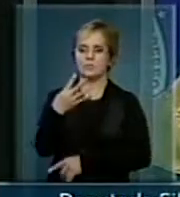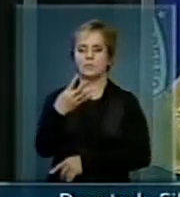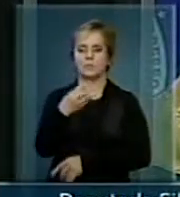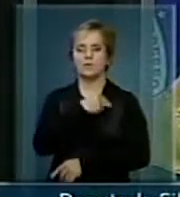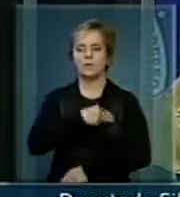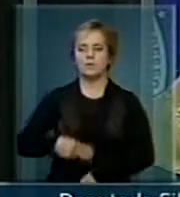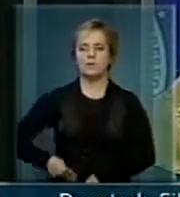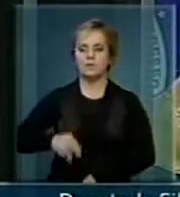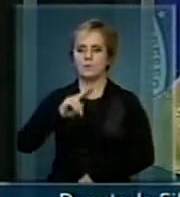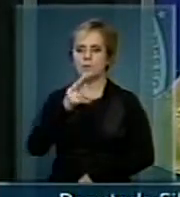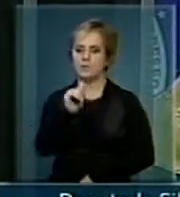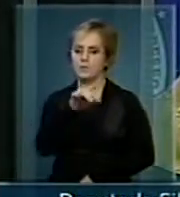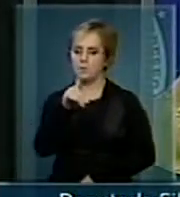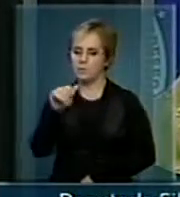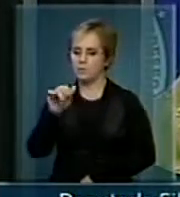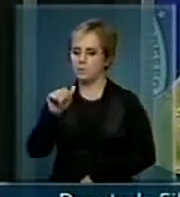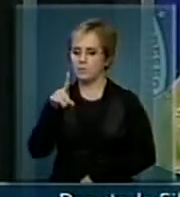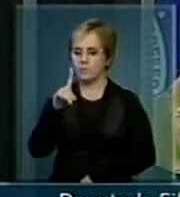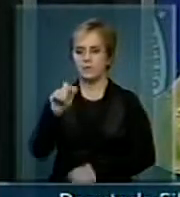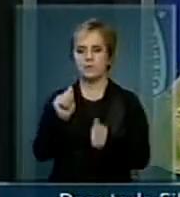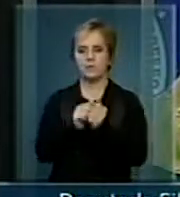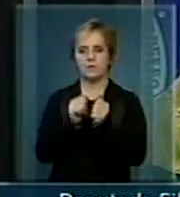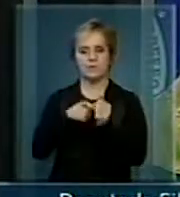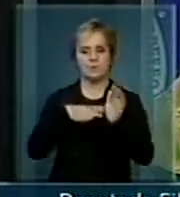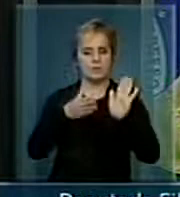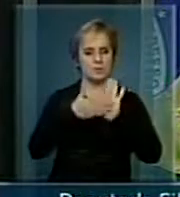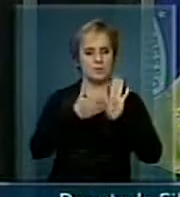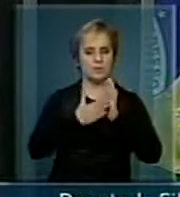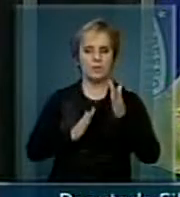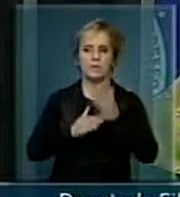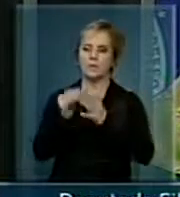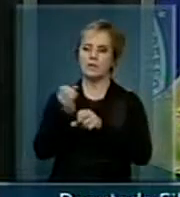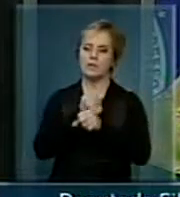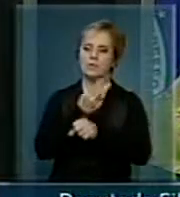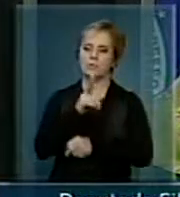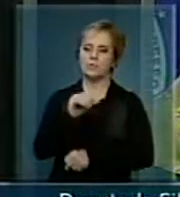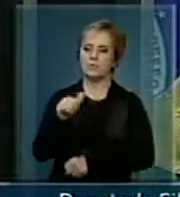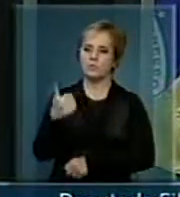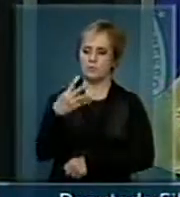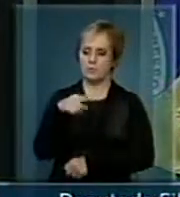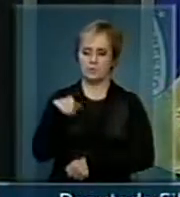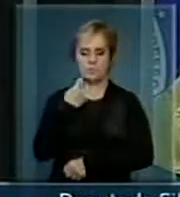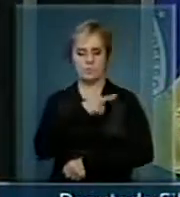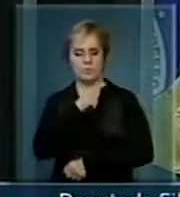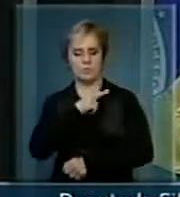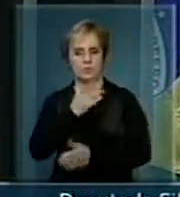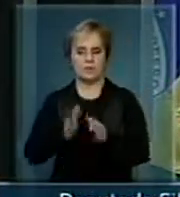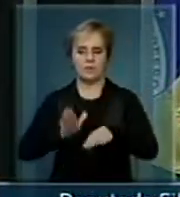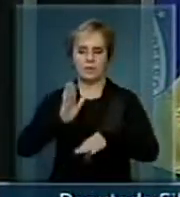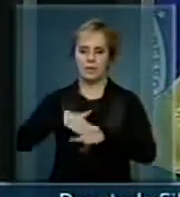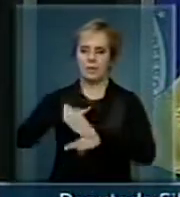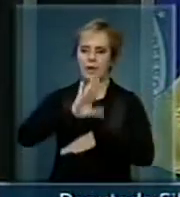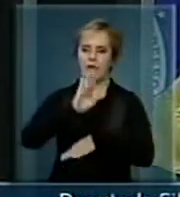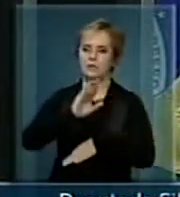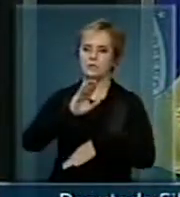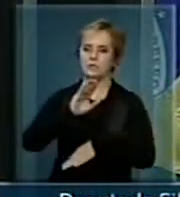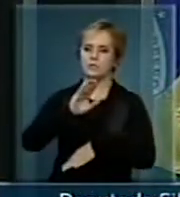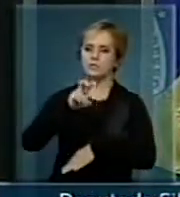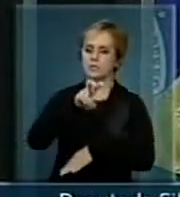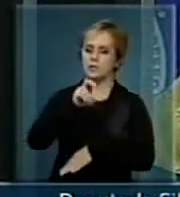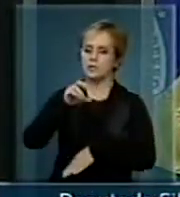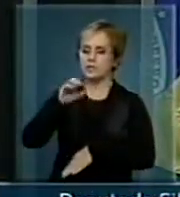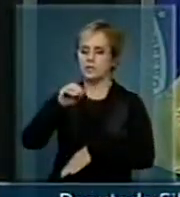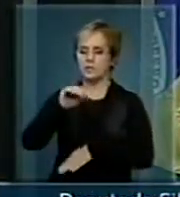e a presidenta Dilma está propondo que até 2014 nós teremos mais de 500